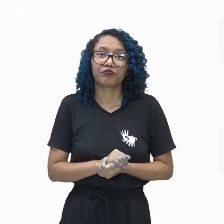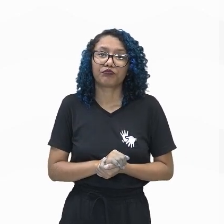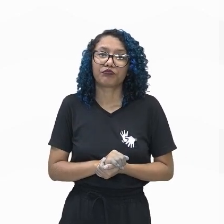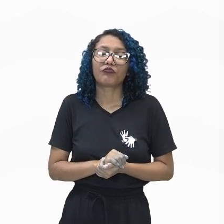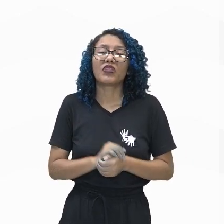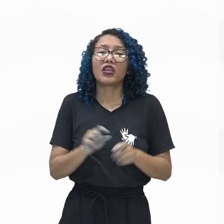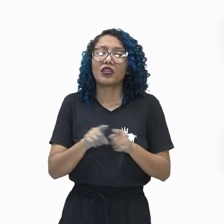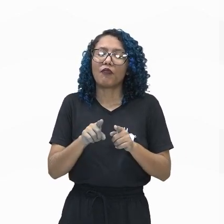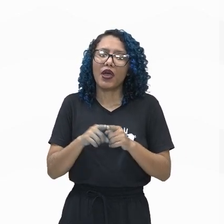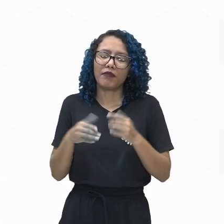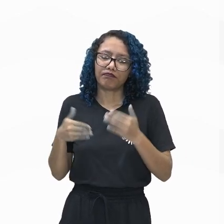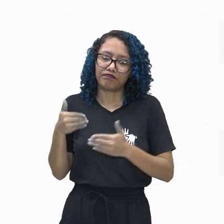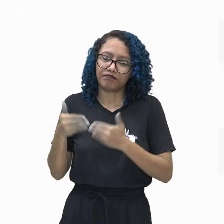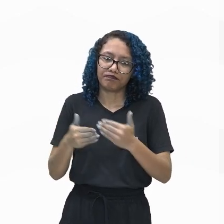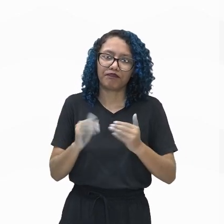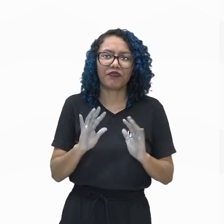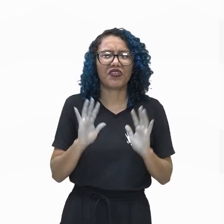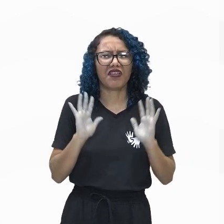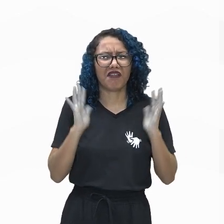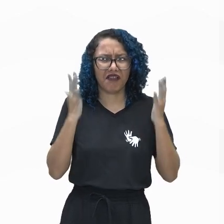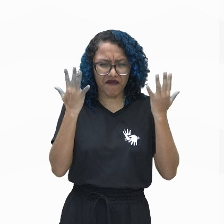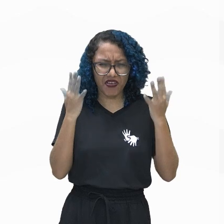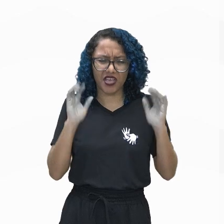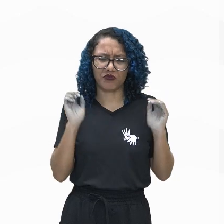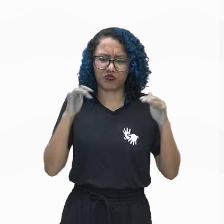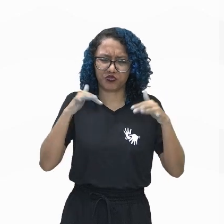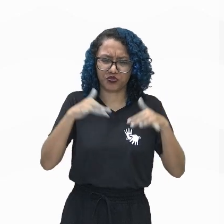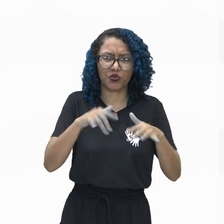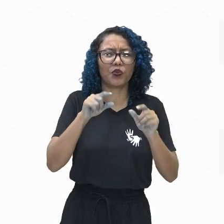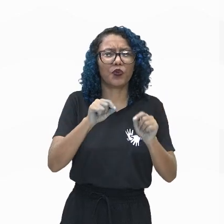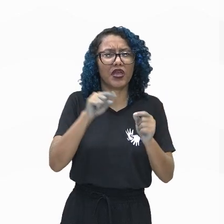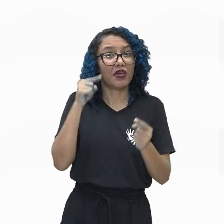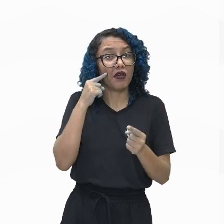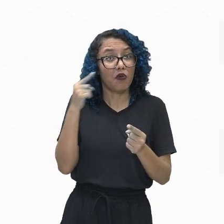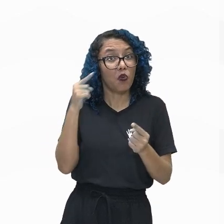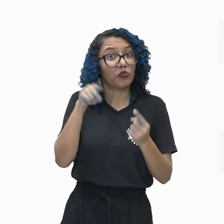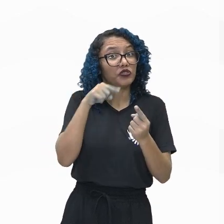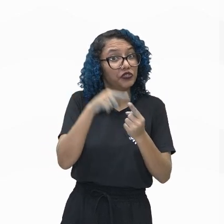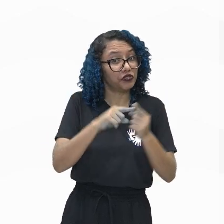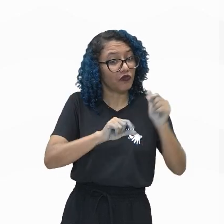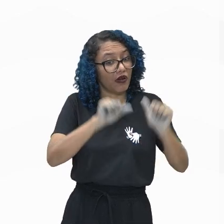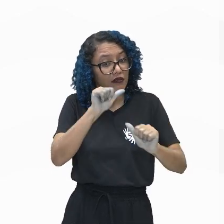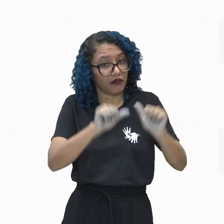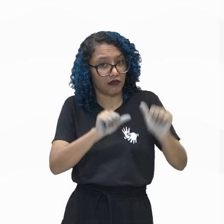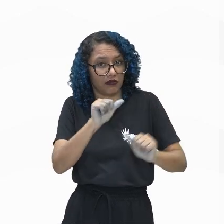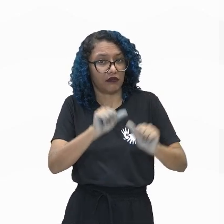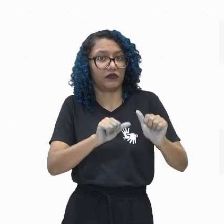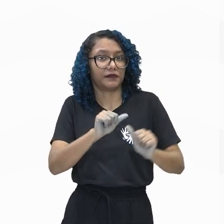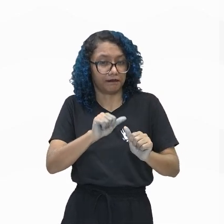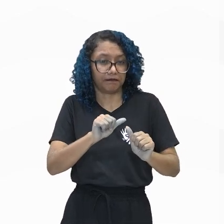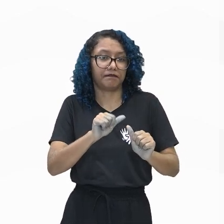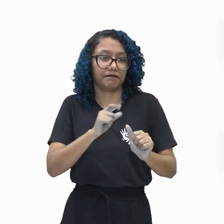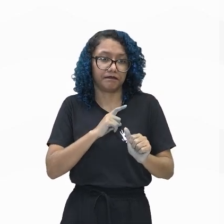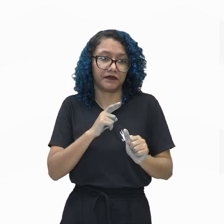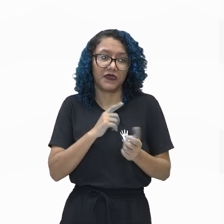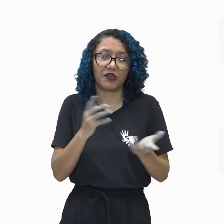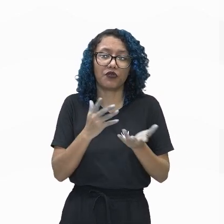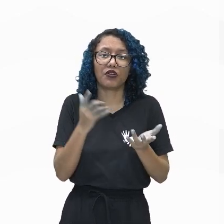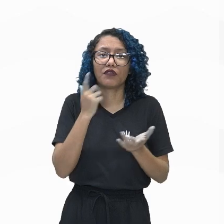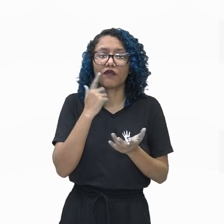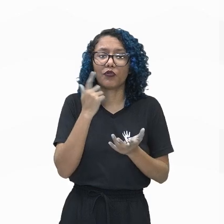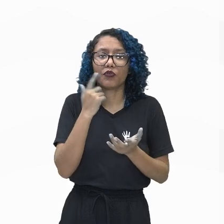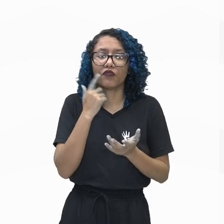tempo onde essas métricas estão sendo analisadas. Mas vamos ver a meta, que é